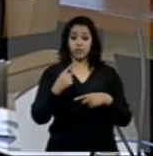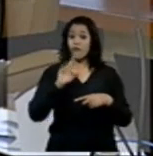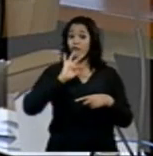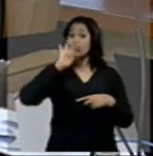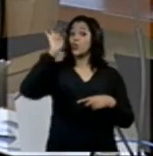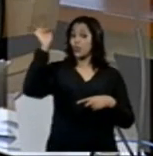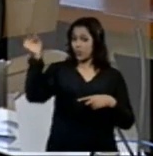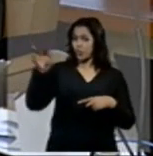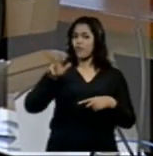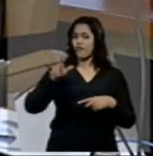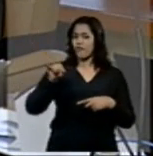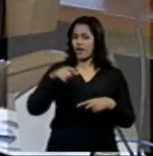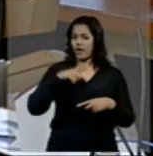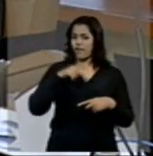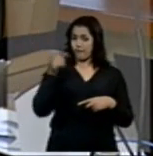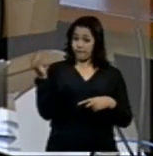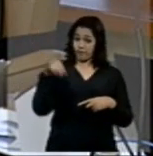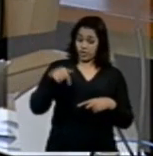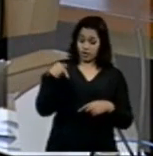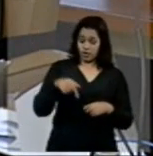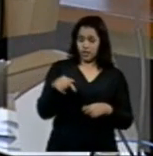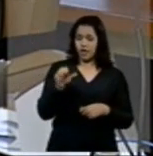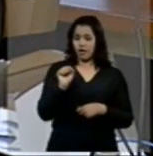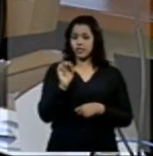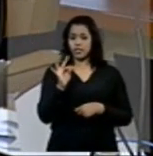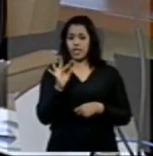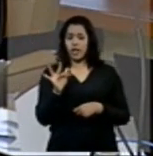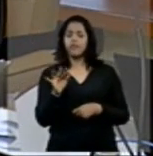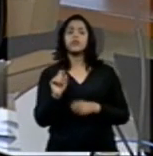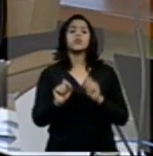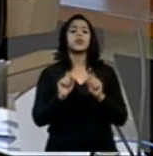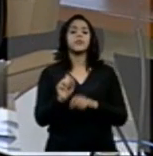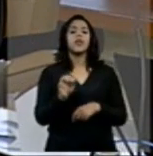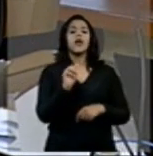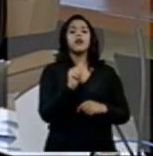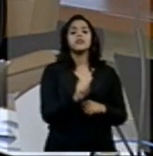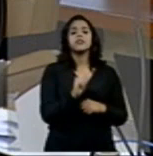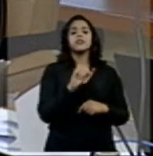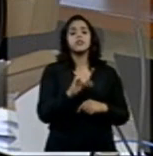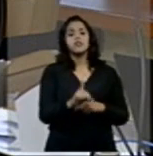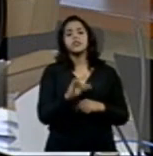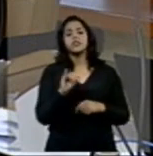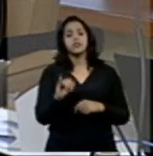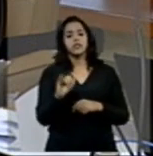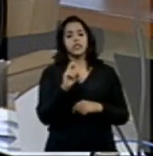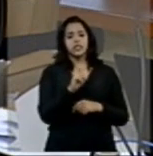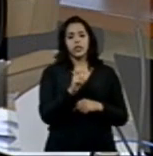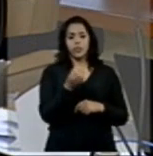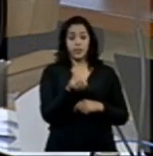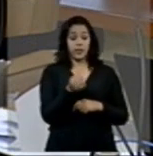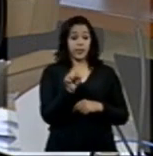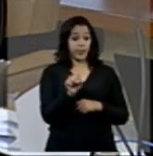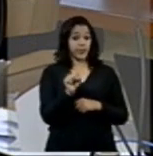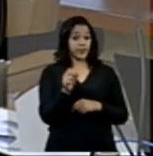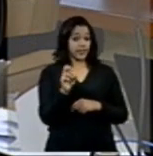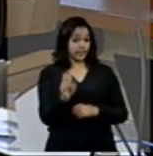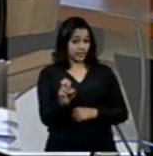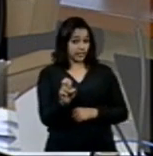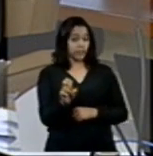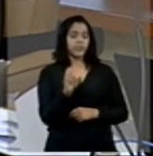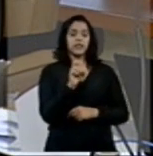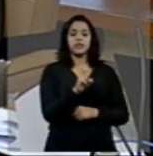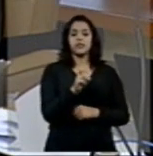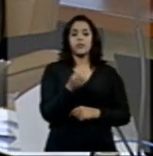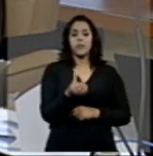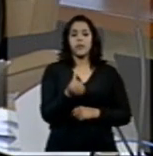futura discussão nesse tribunal por meio das ações diretas em constitucionalidade 5685,